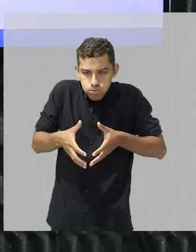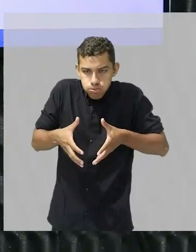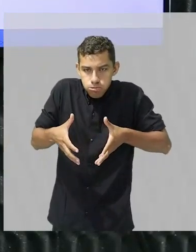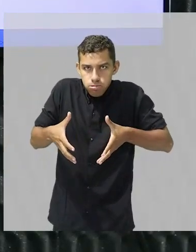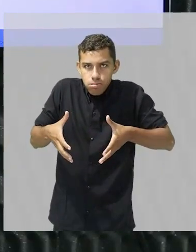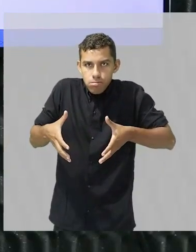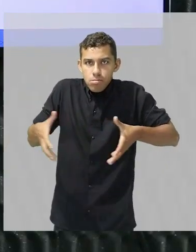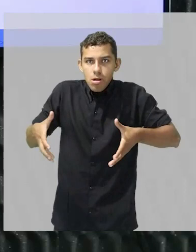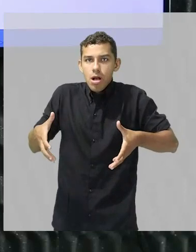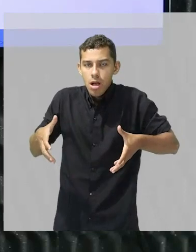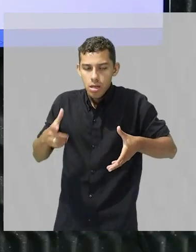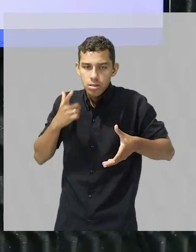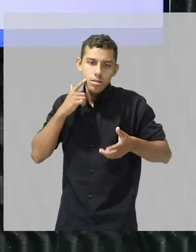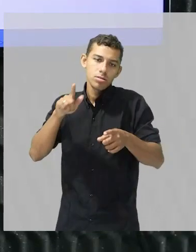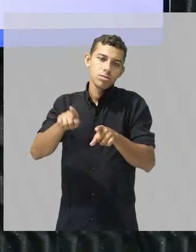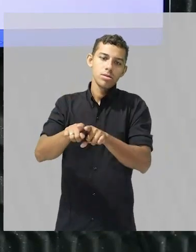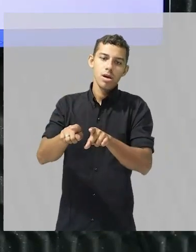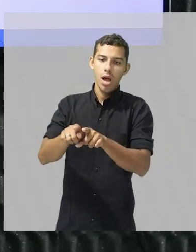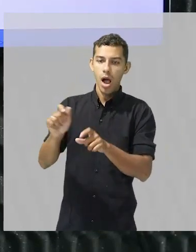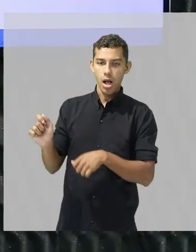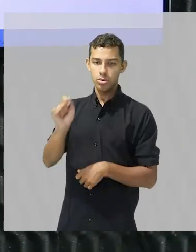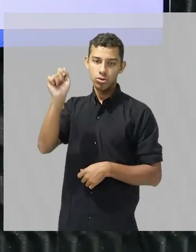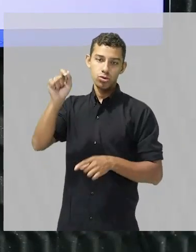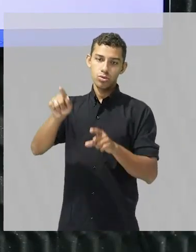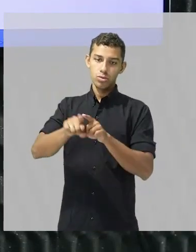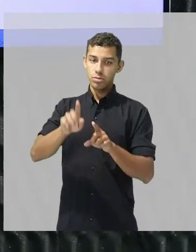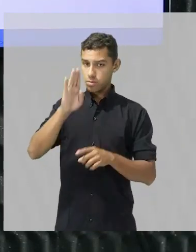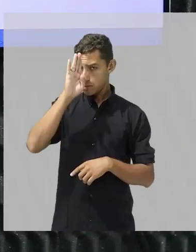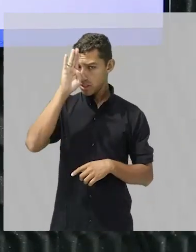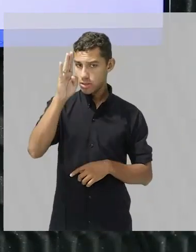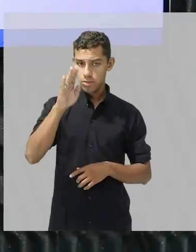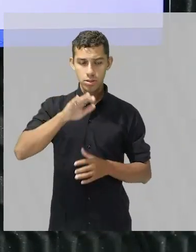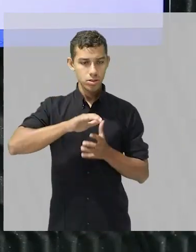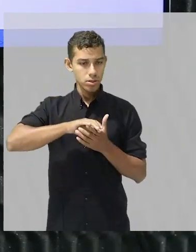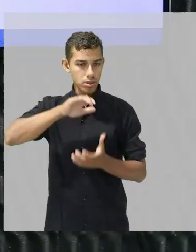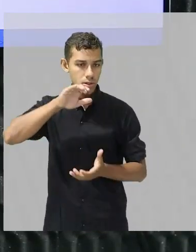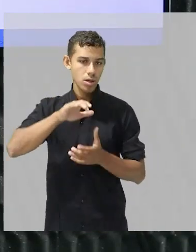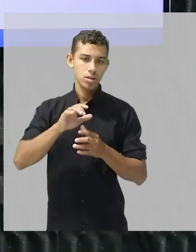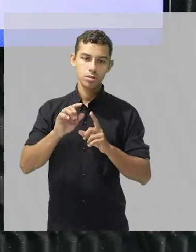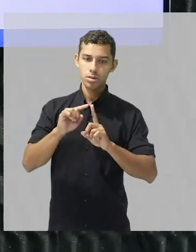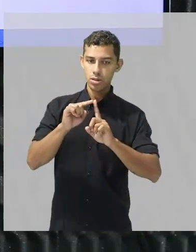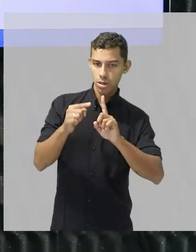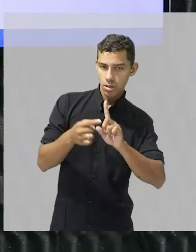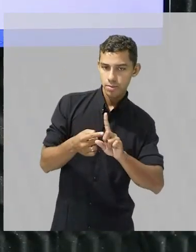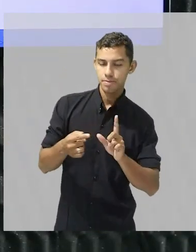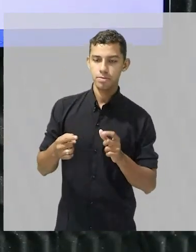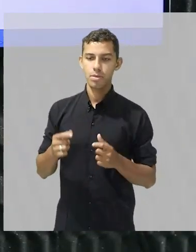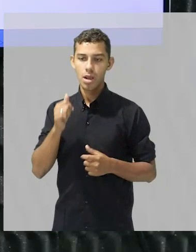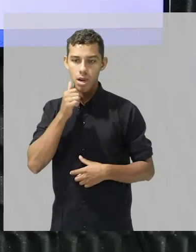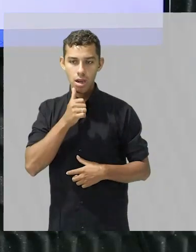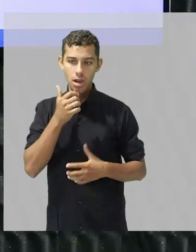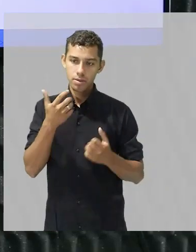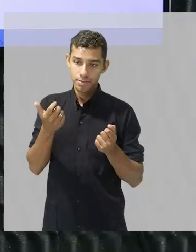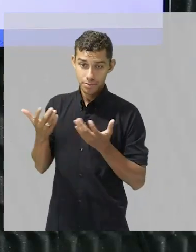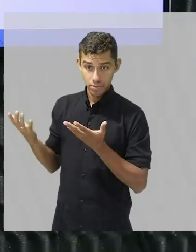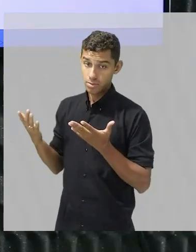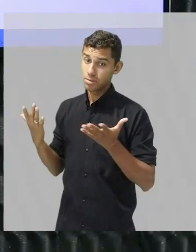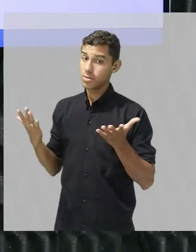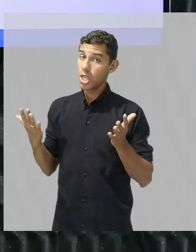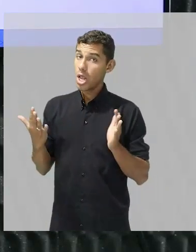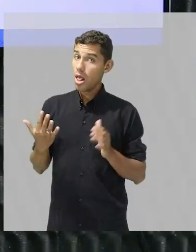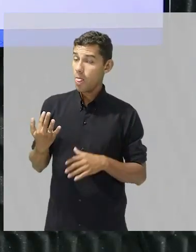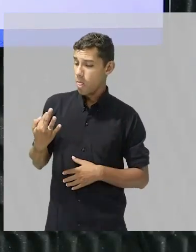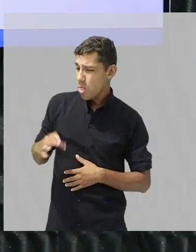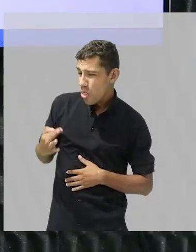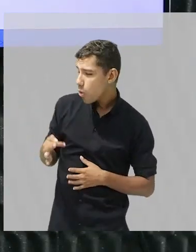em adultos, principalmente idosos ou grávidas, tá? E aí, continuando, ele diz: embora não provoque dor, pode